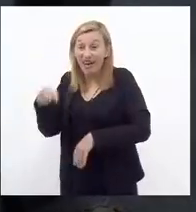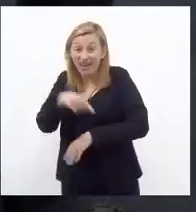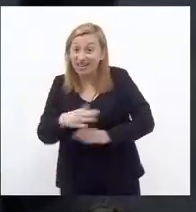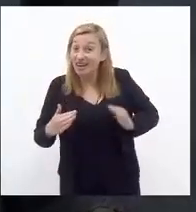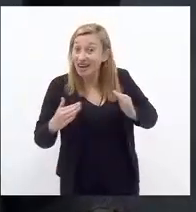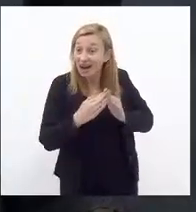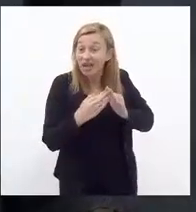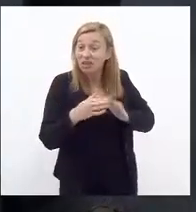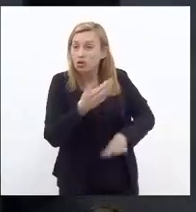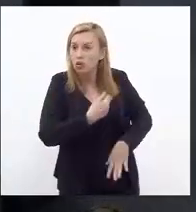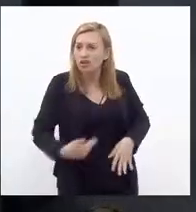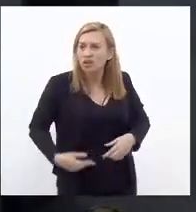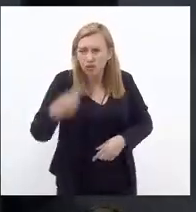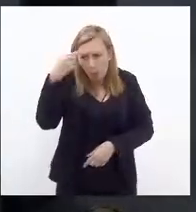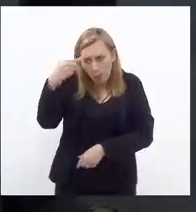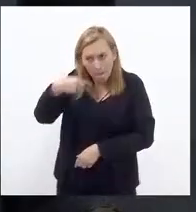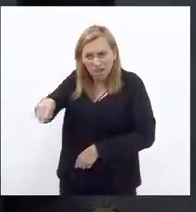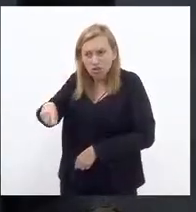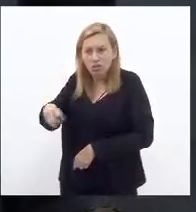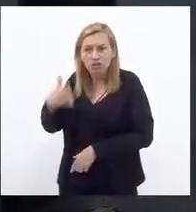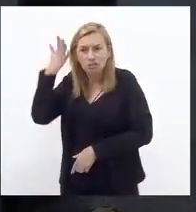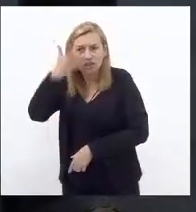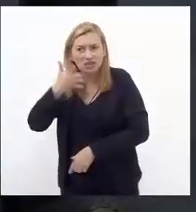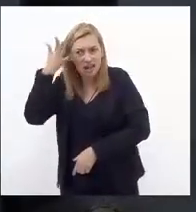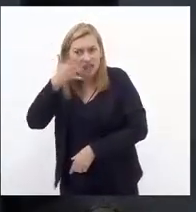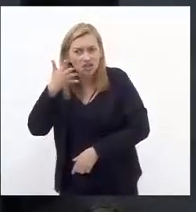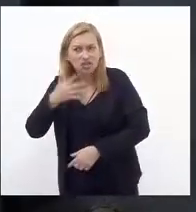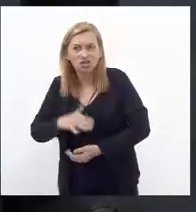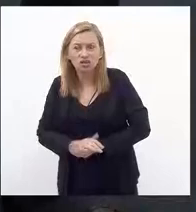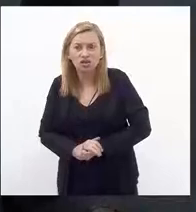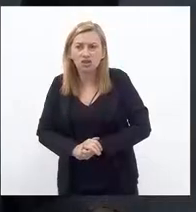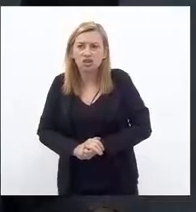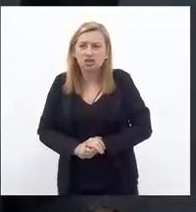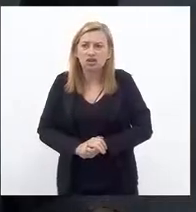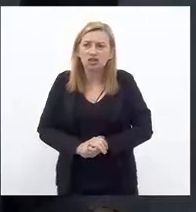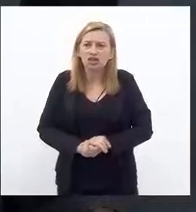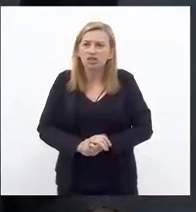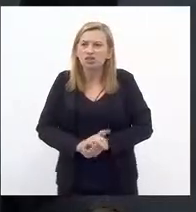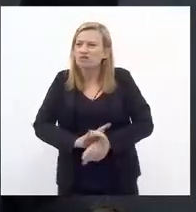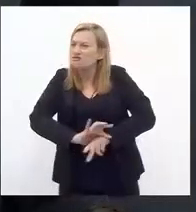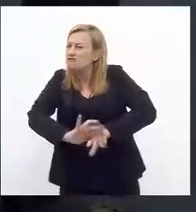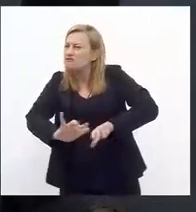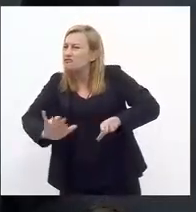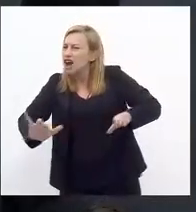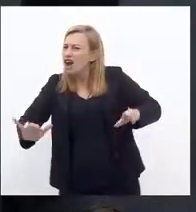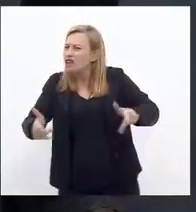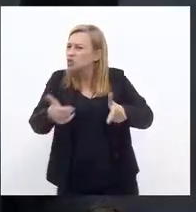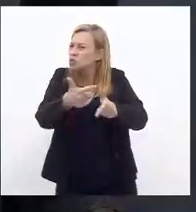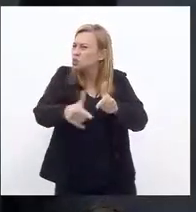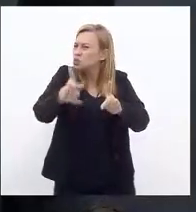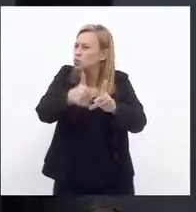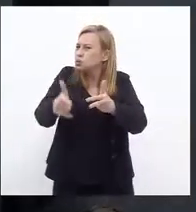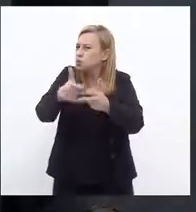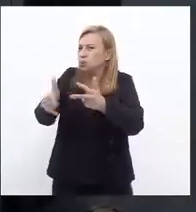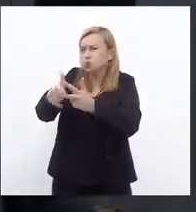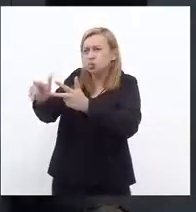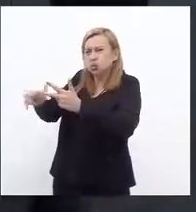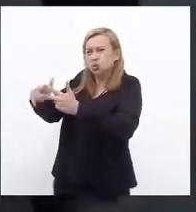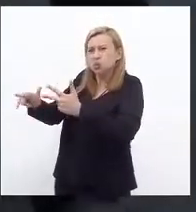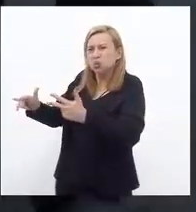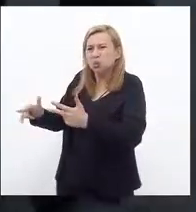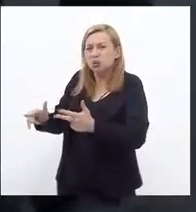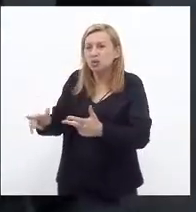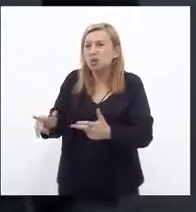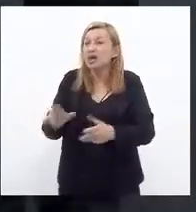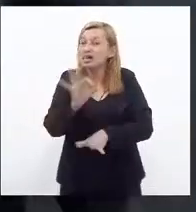o governador mandou essa mensagem privada de gordura cheia de gorduras